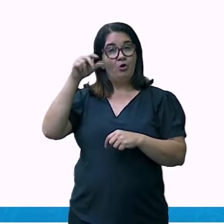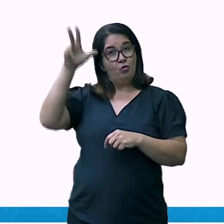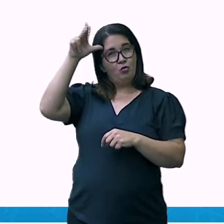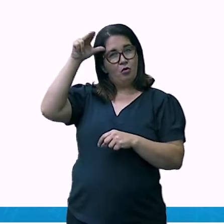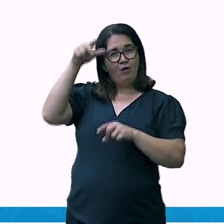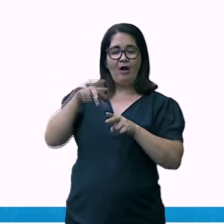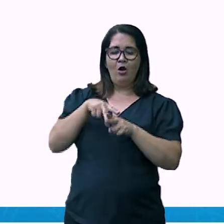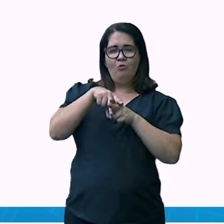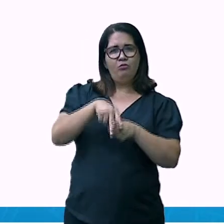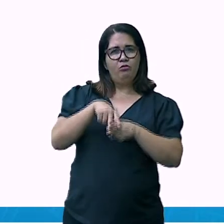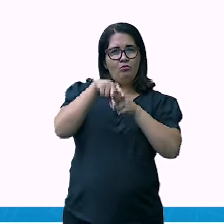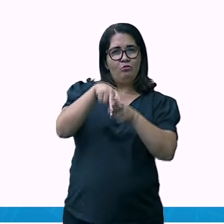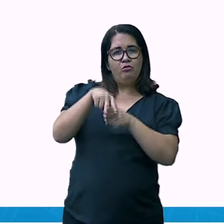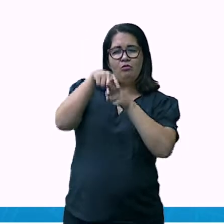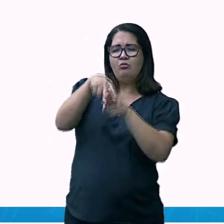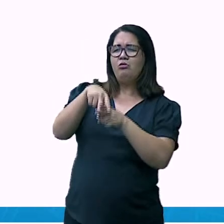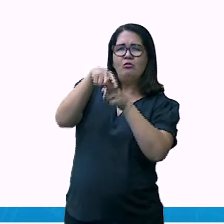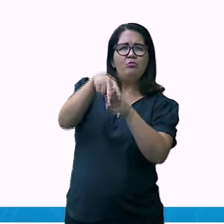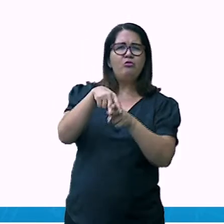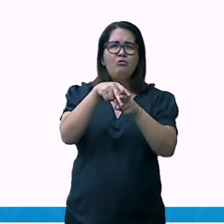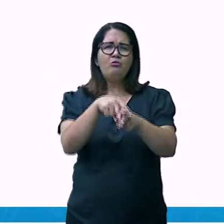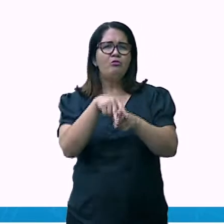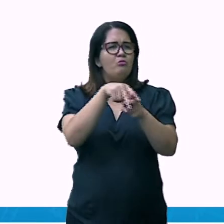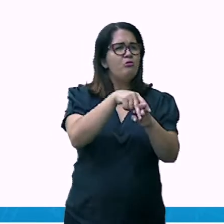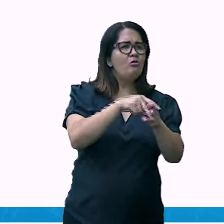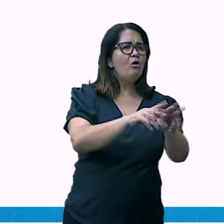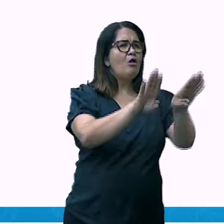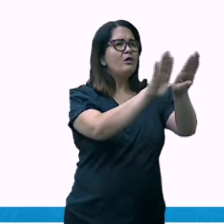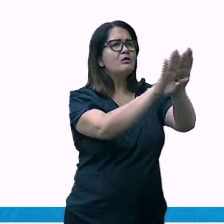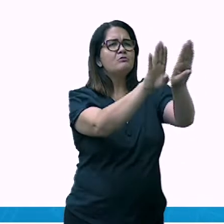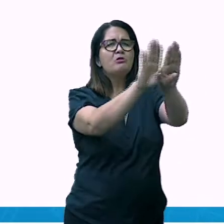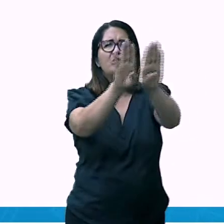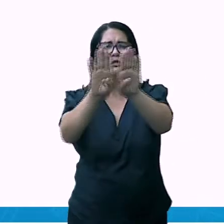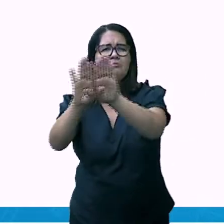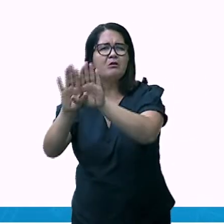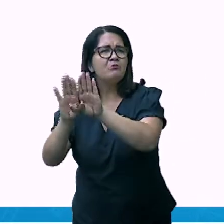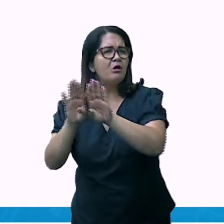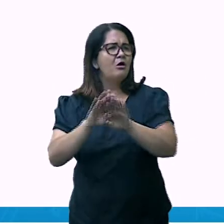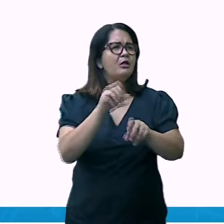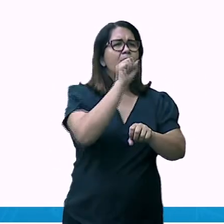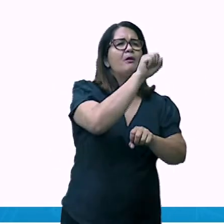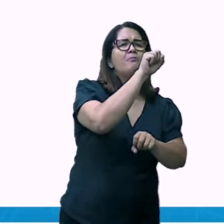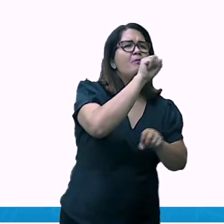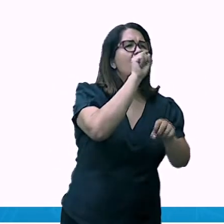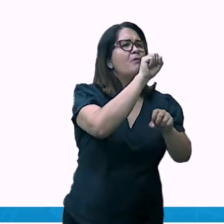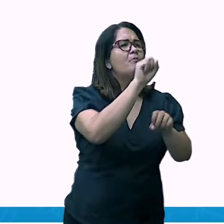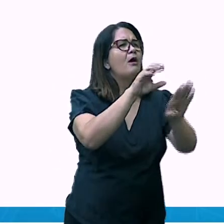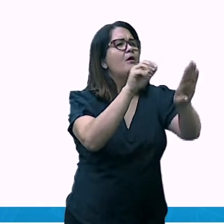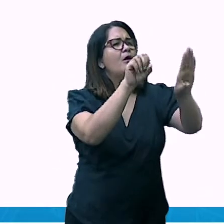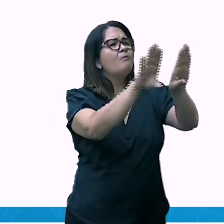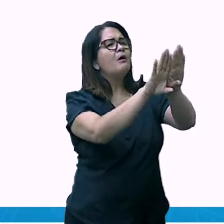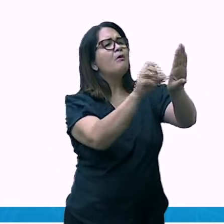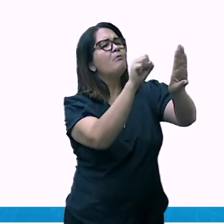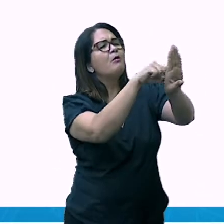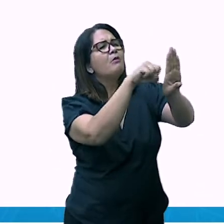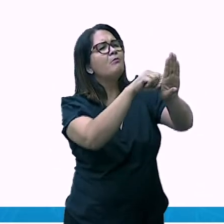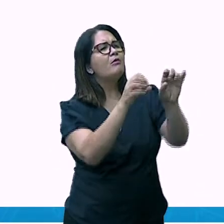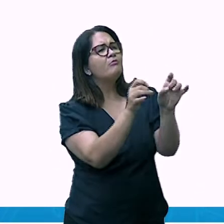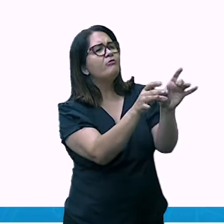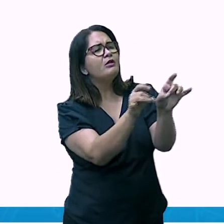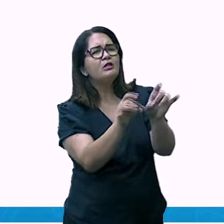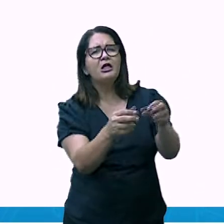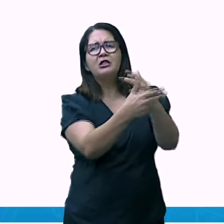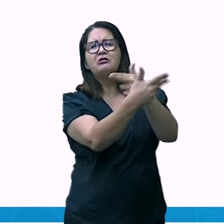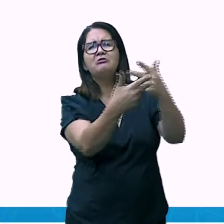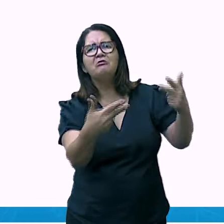ambulante é aquele que vende produtos fora da região onde eles são produzidos, que percorrem as